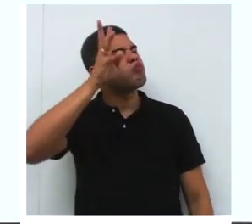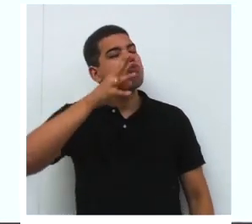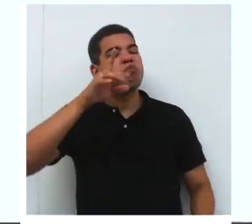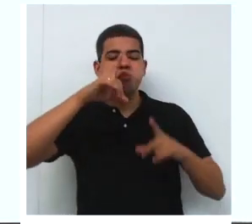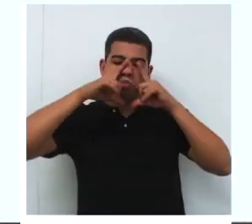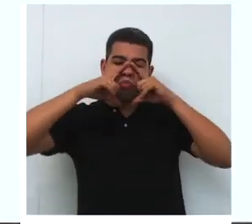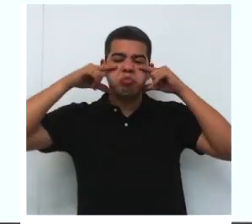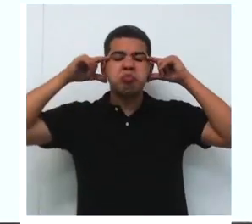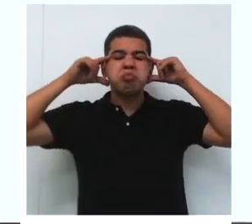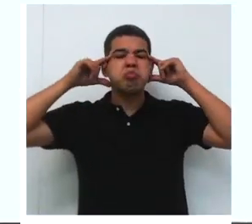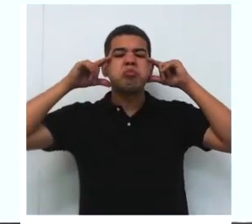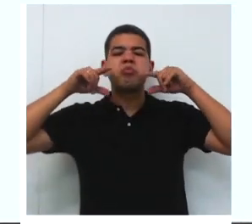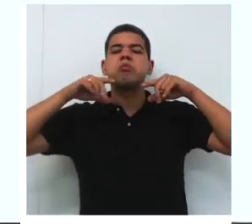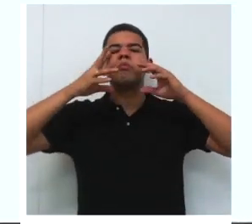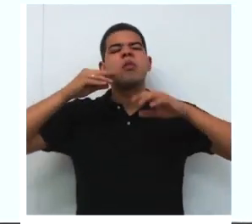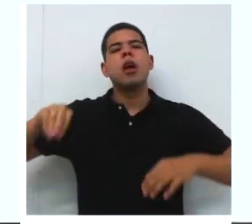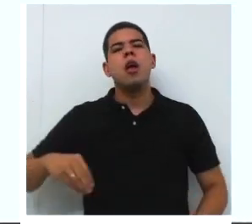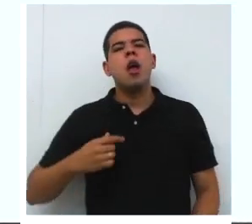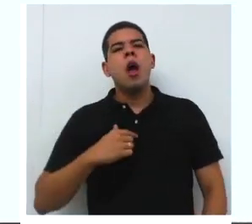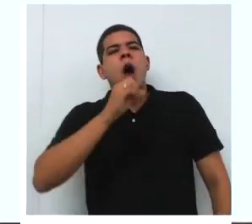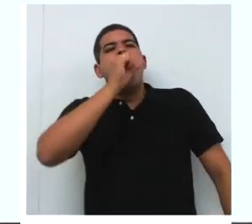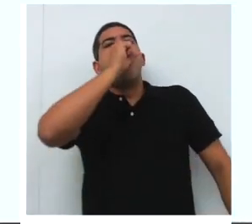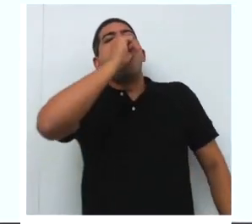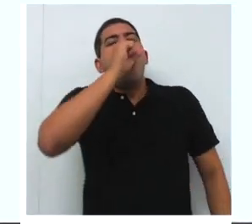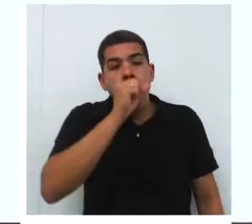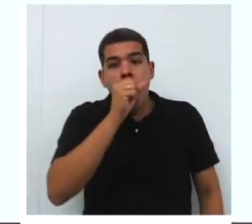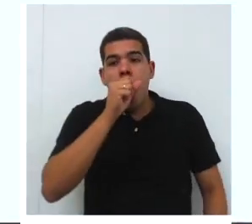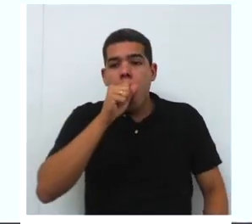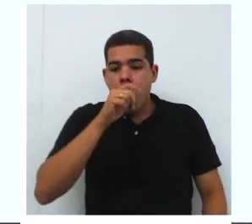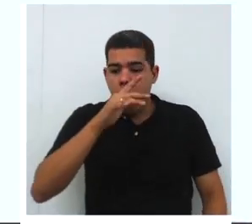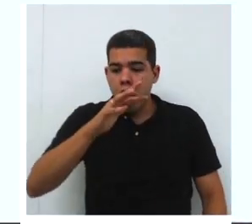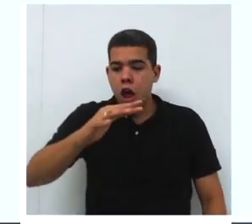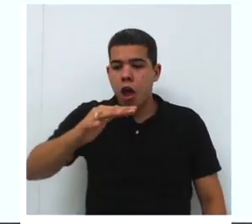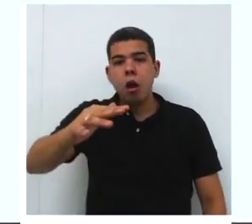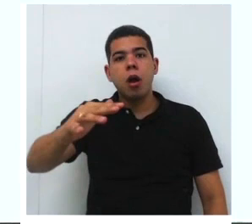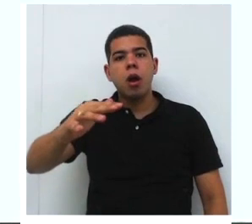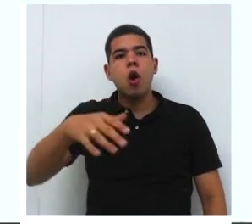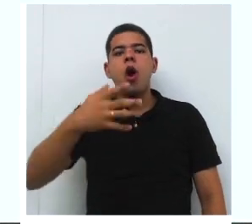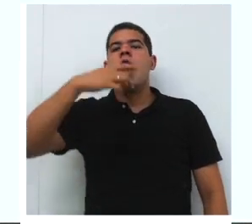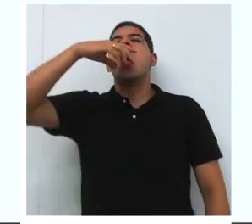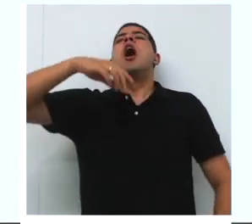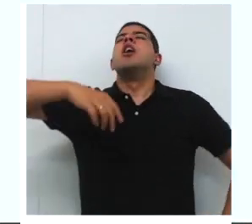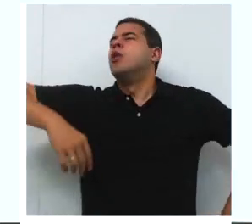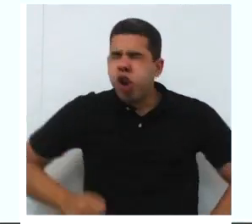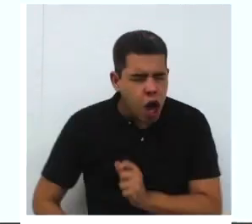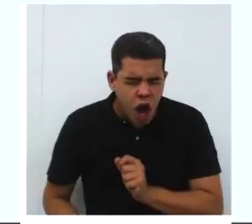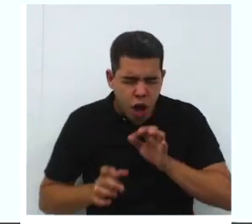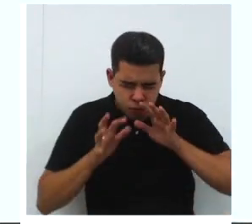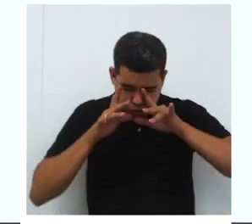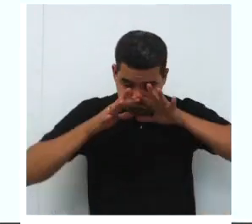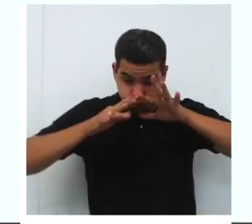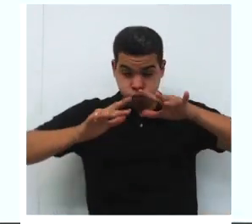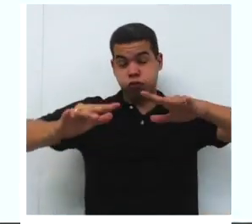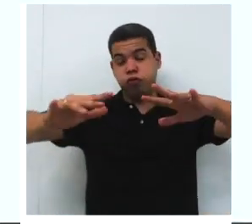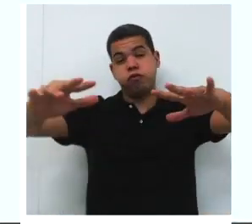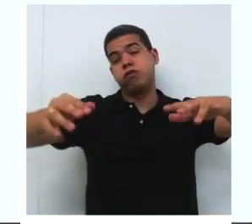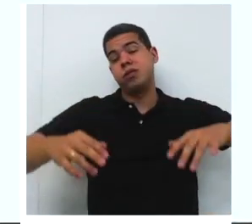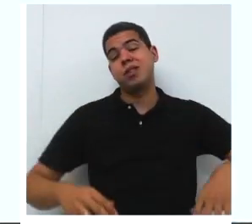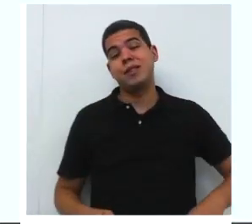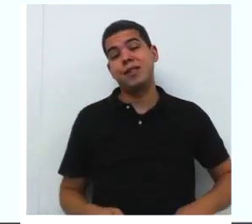saio sem máscara. Aí eu dou uma tossida, um espirro e contamina outra pessoa. Eu tenho esse direito? Pense